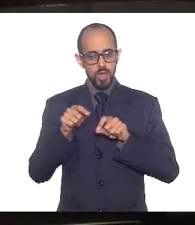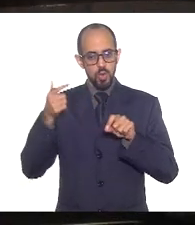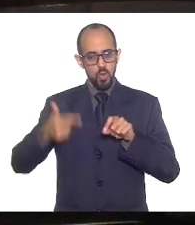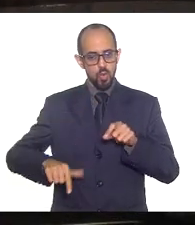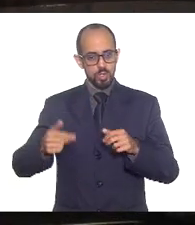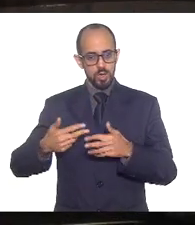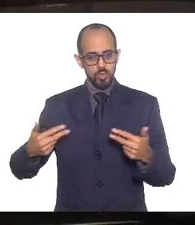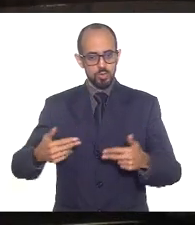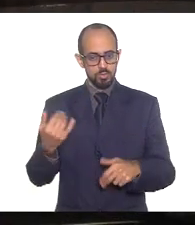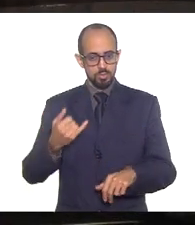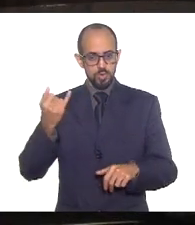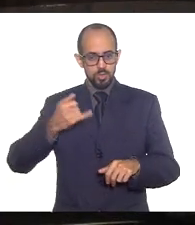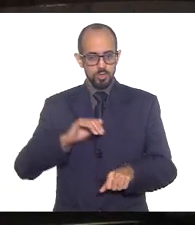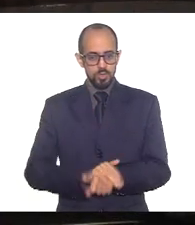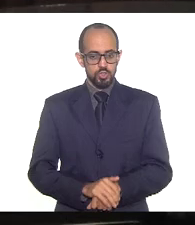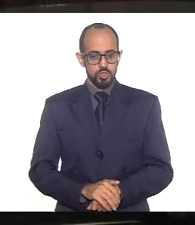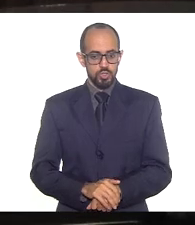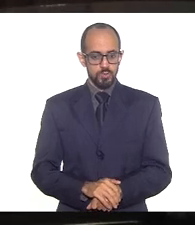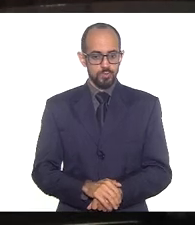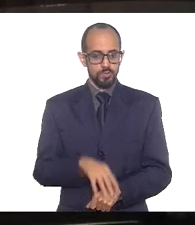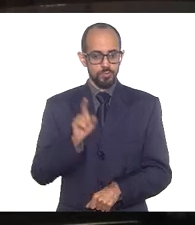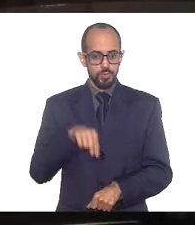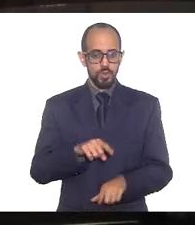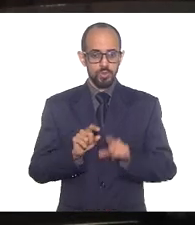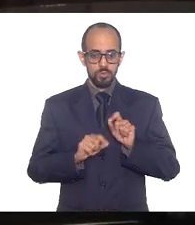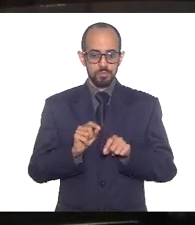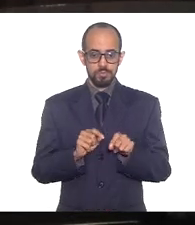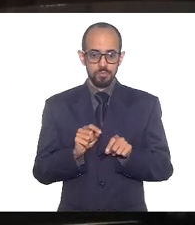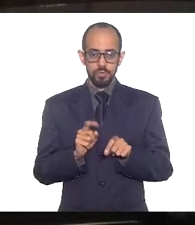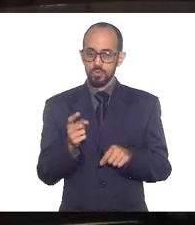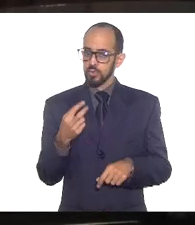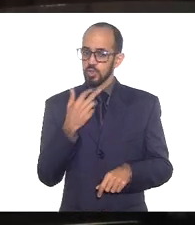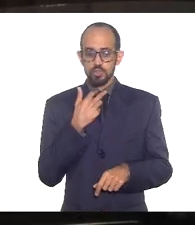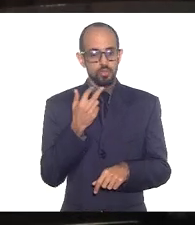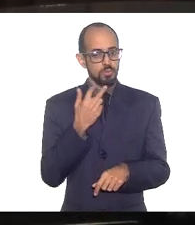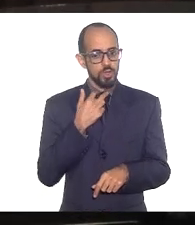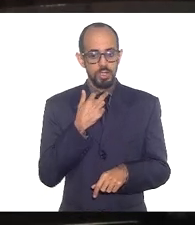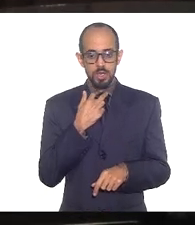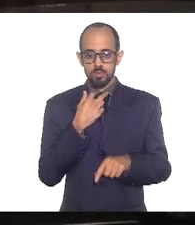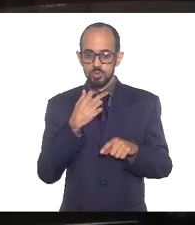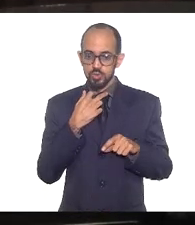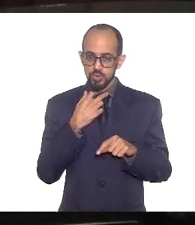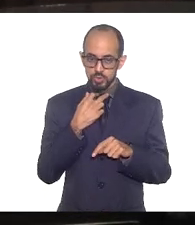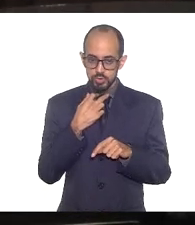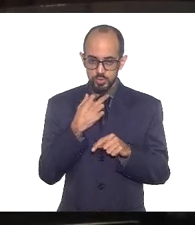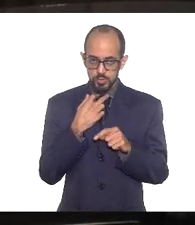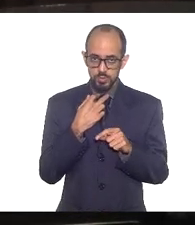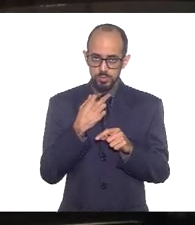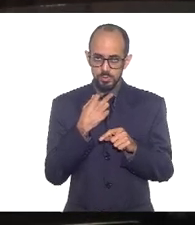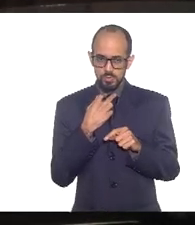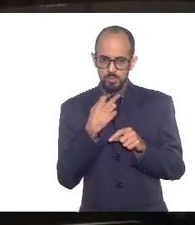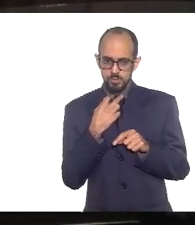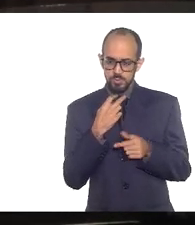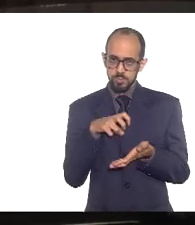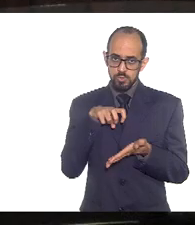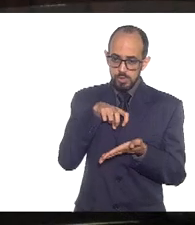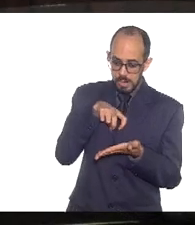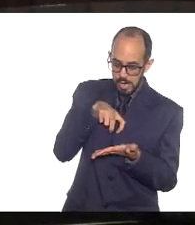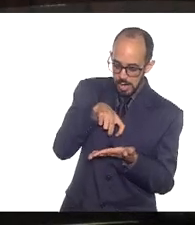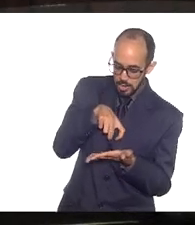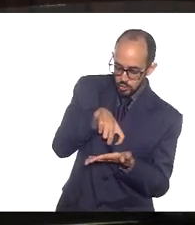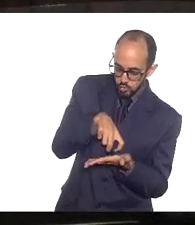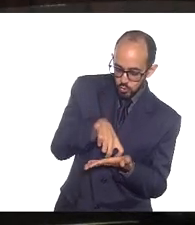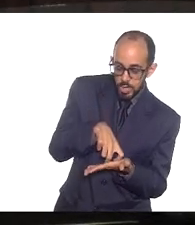em jogo Deputado Dionísio Lins o que está em jogo é que nós não podemos não podemos nos ajoelhar